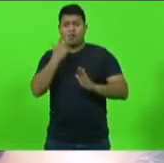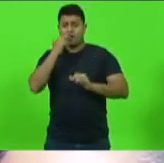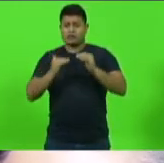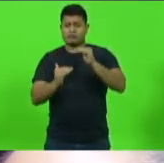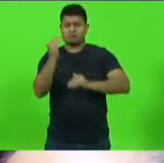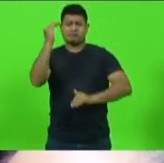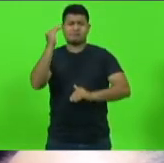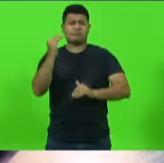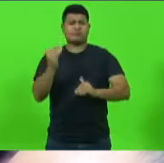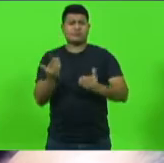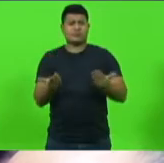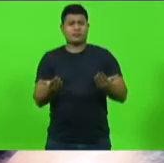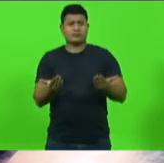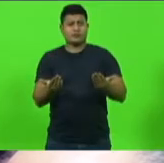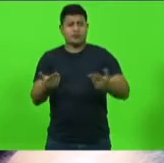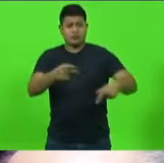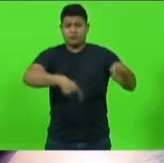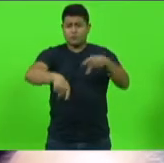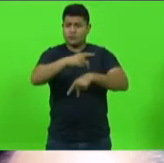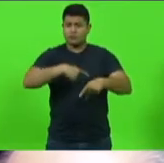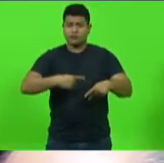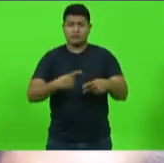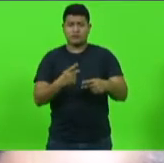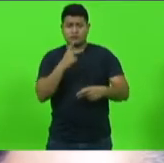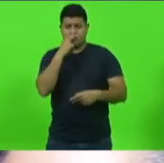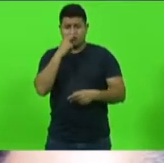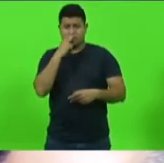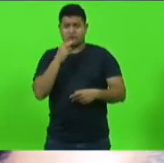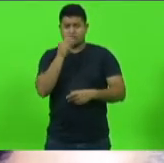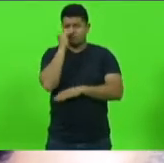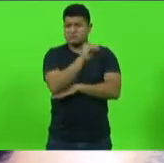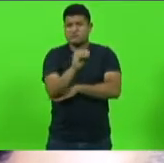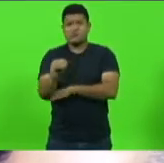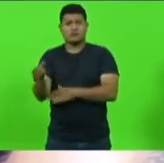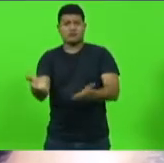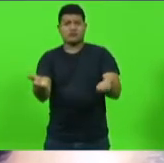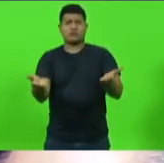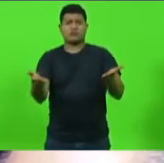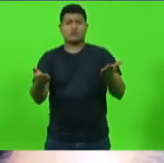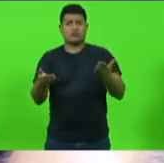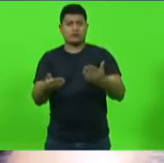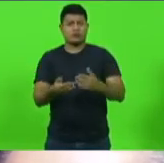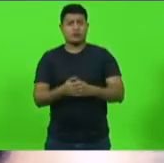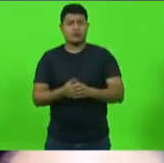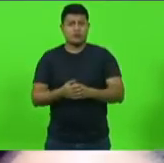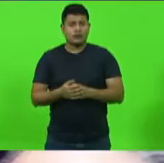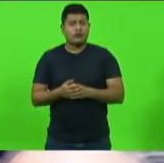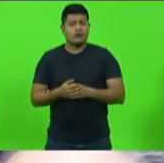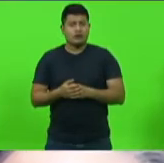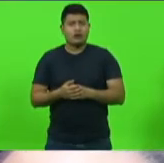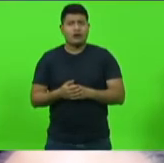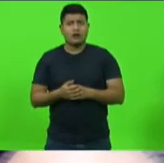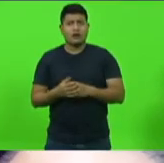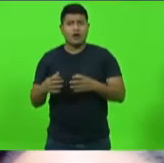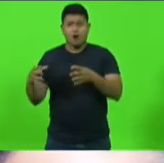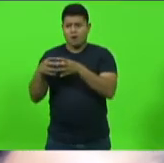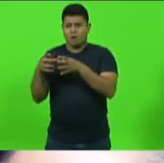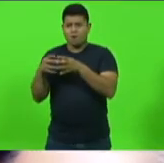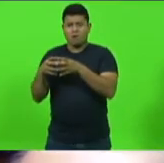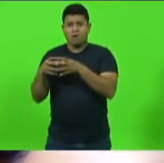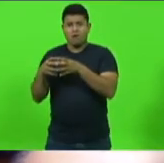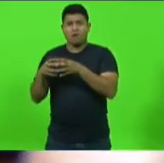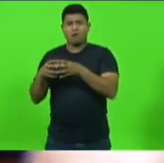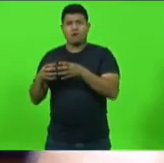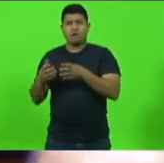com a realidade que o povo está vivendo. Parece uma casta de privilegiados, parece uma casta